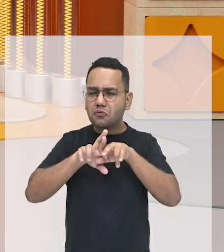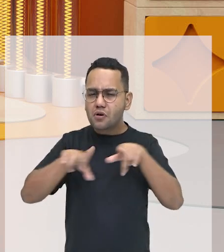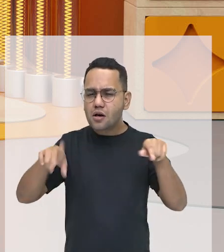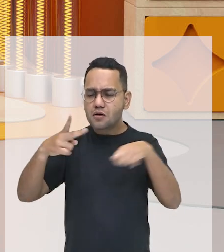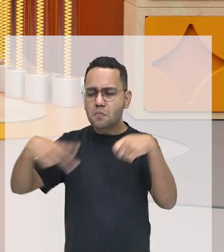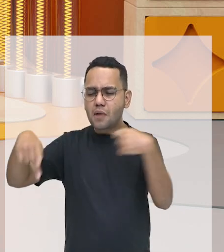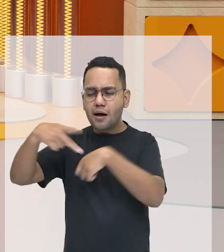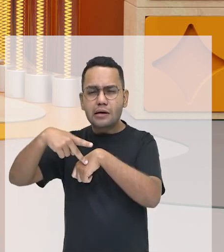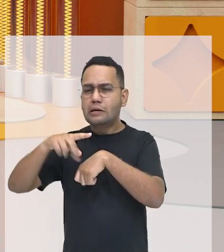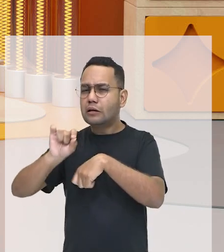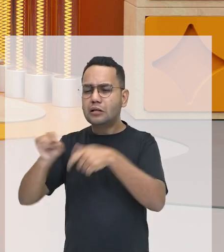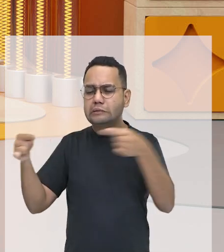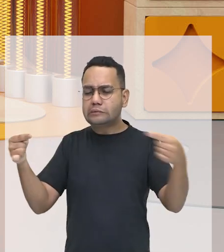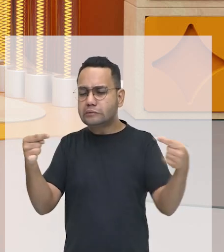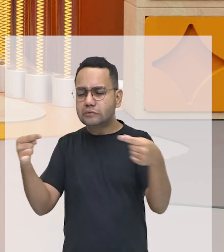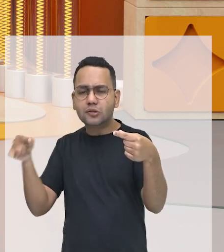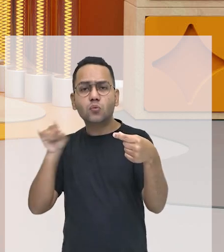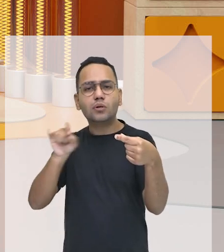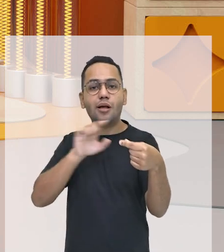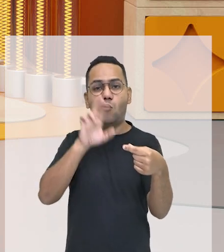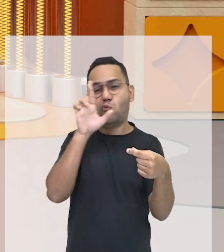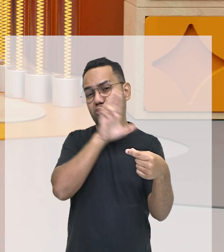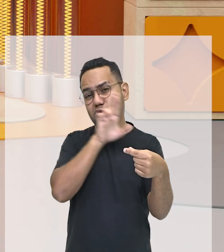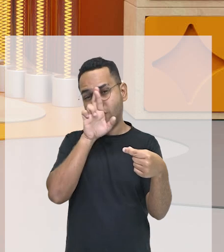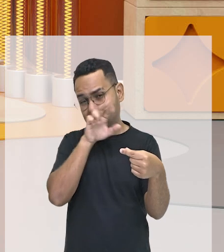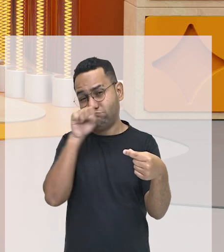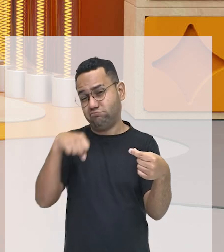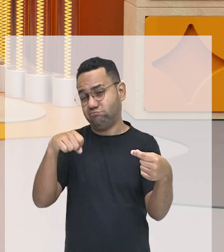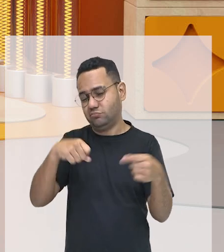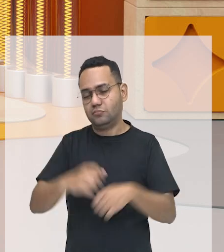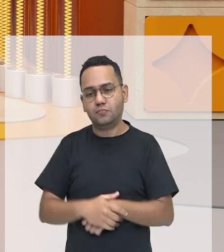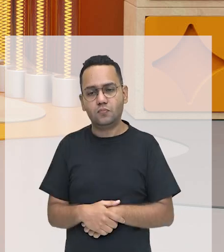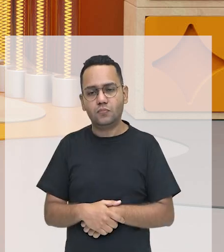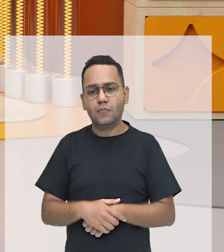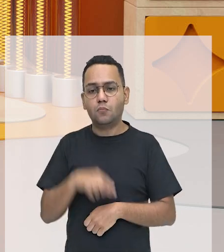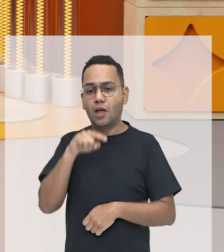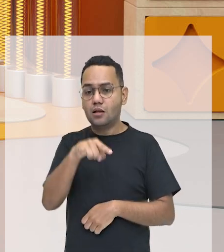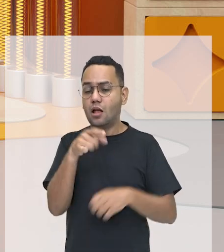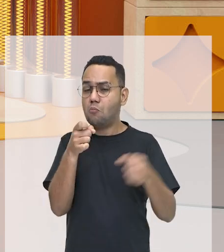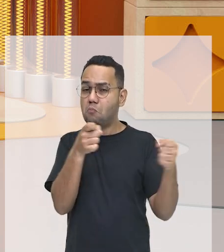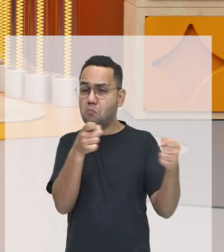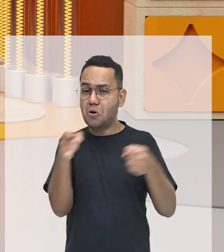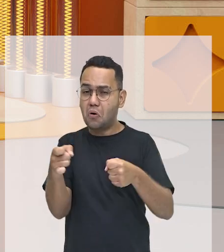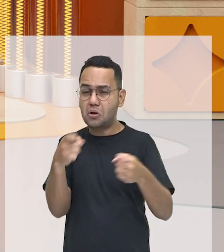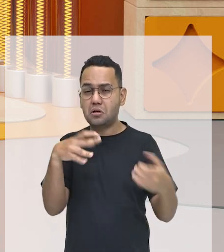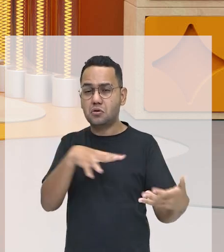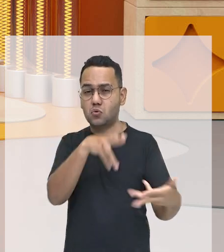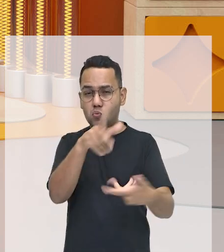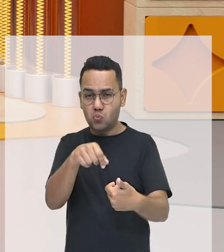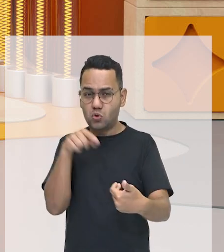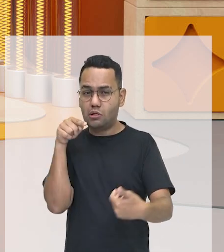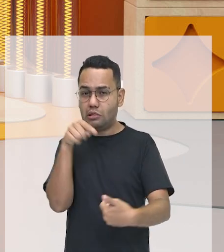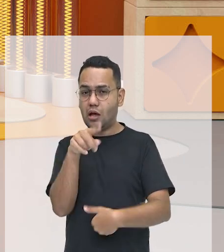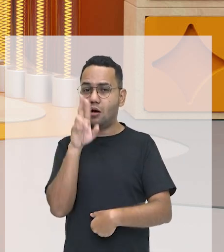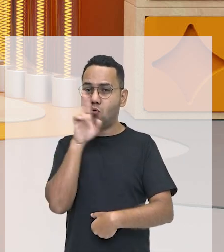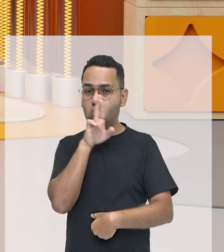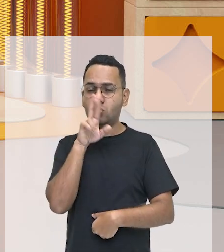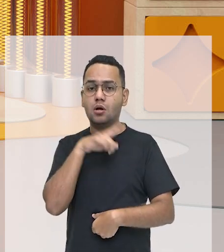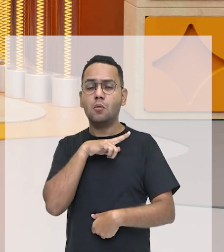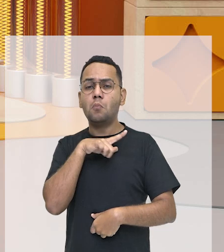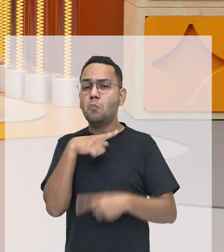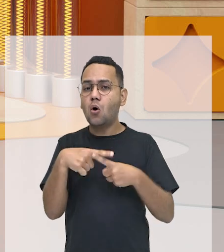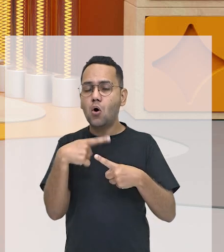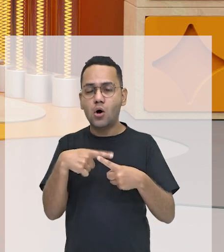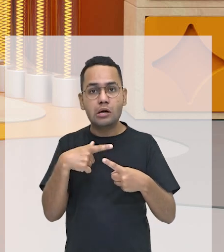quem? Com a Rússia, né, que de um certo modo, sendo uma grande potência mundial, ainda também tem um grande poder